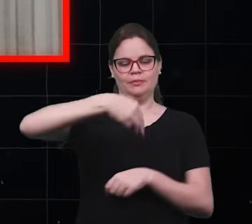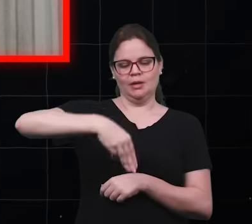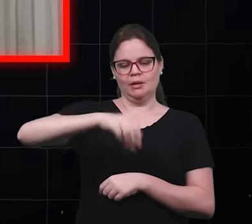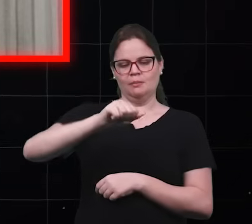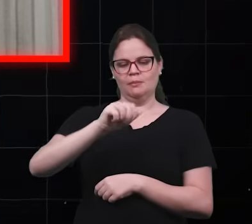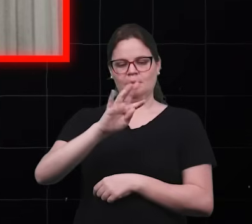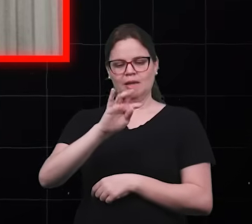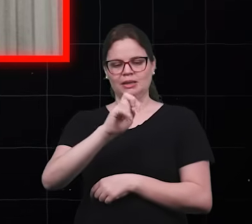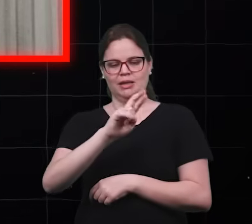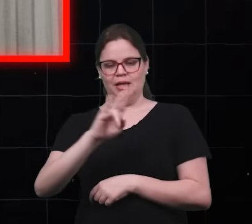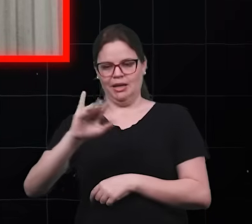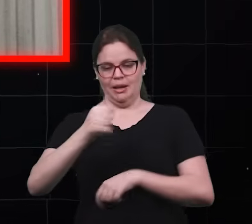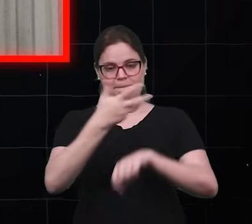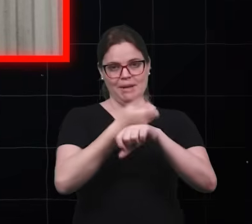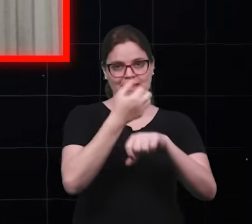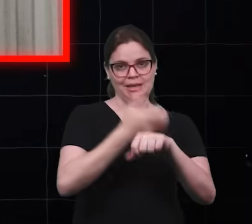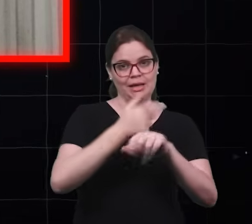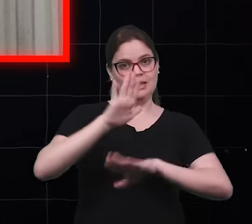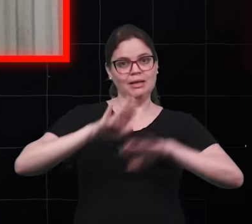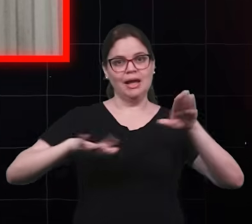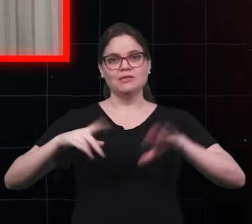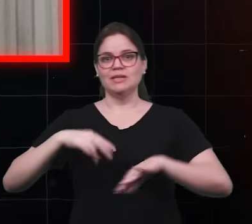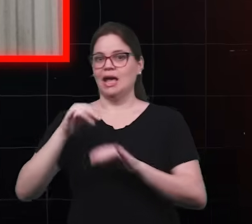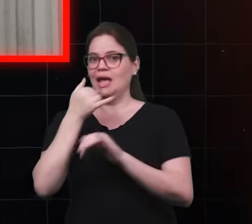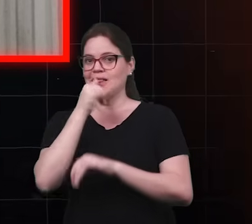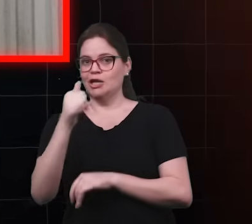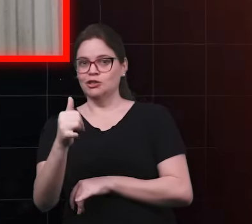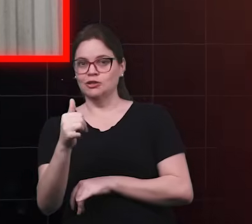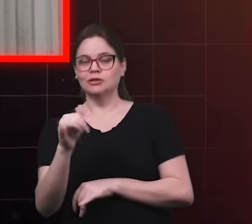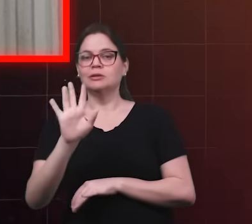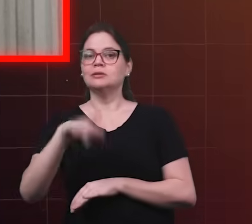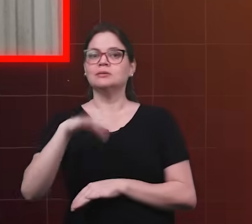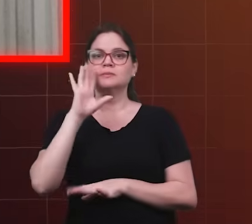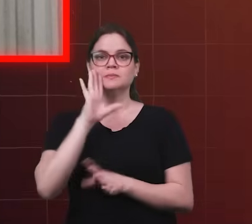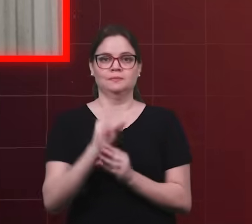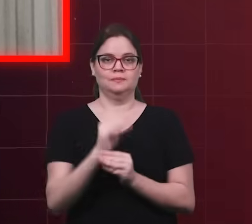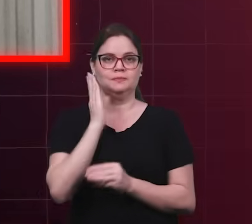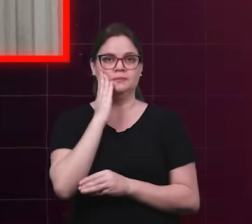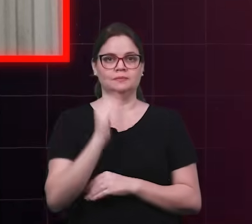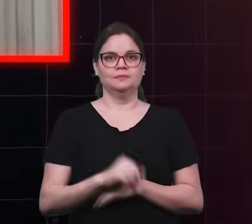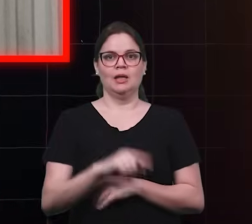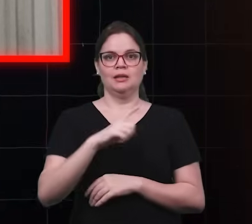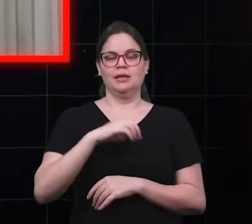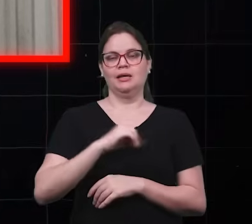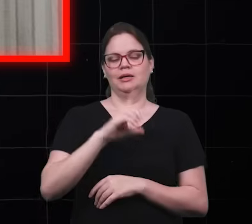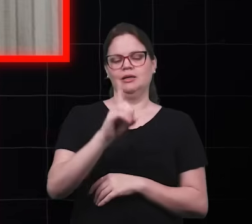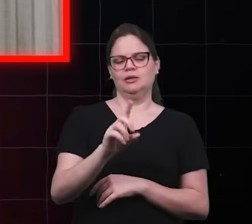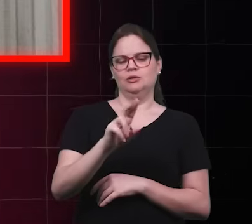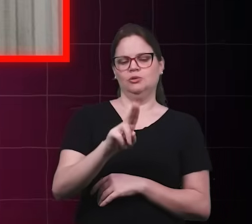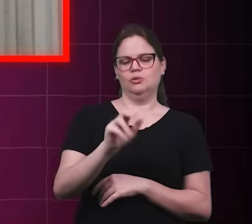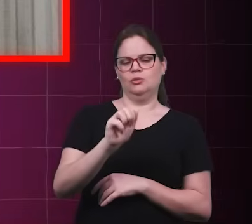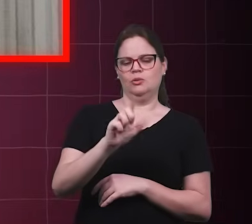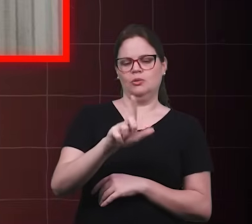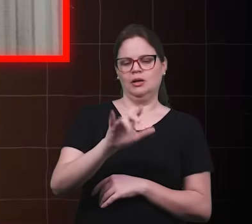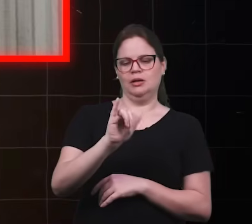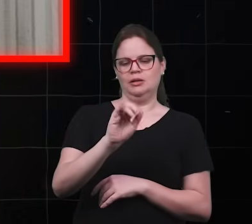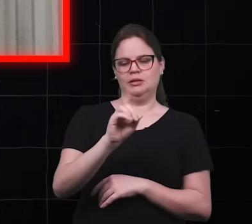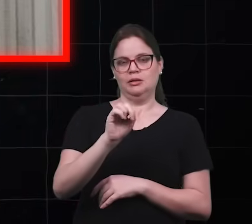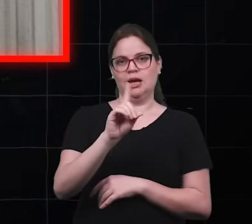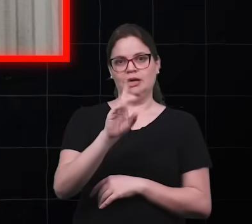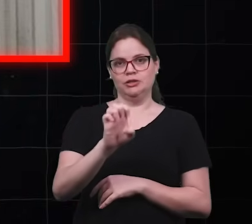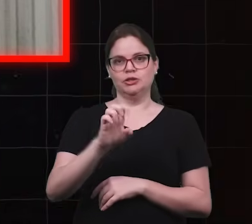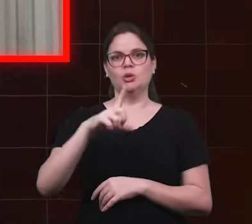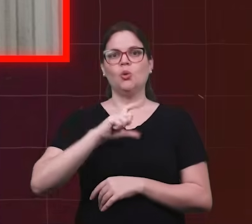comportamento de energia. Aí uma ideia que é chamada de dualidade,